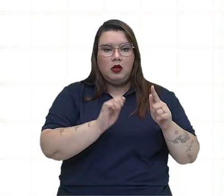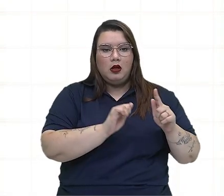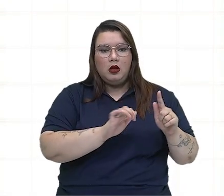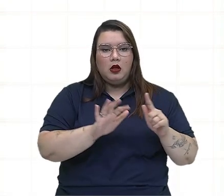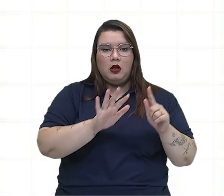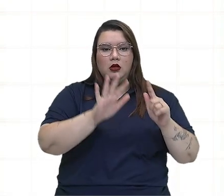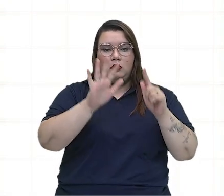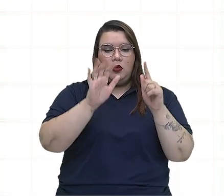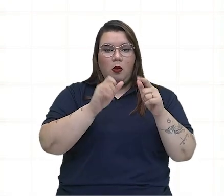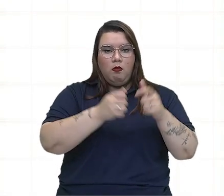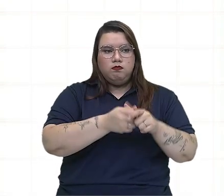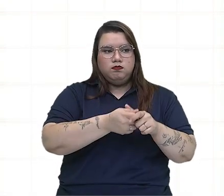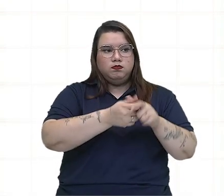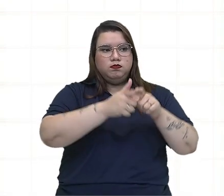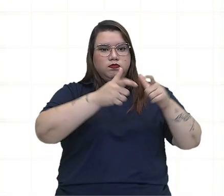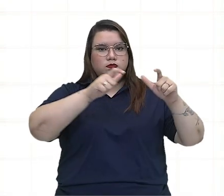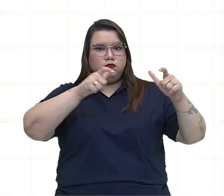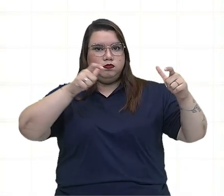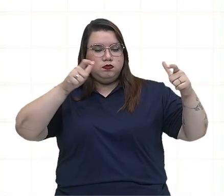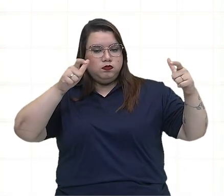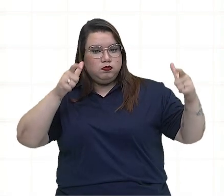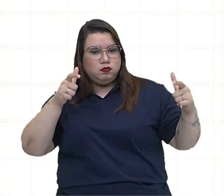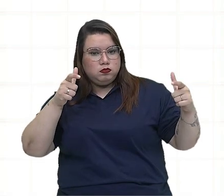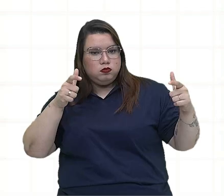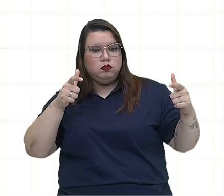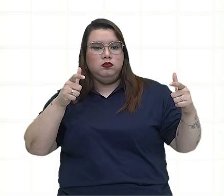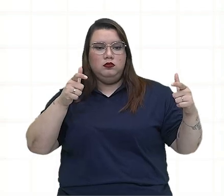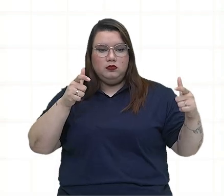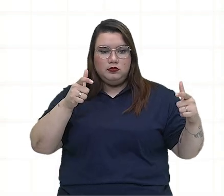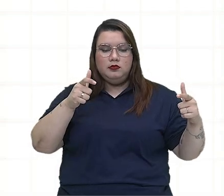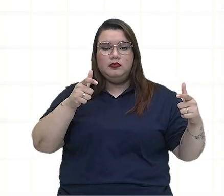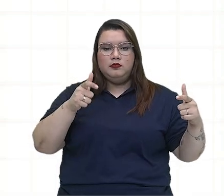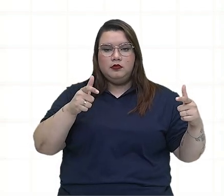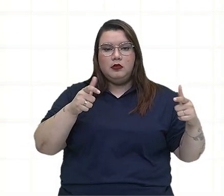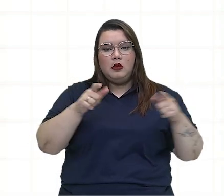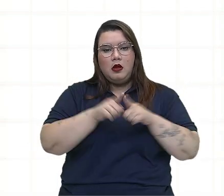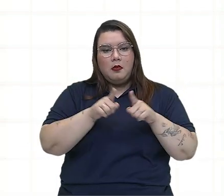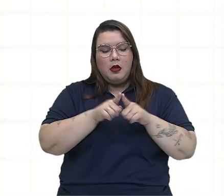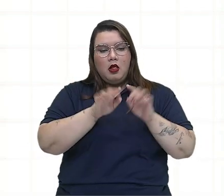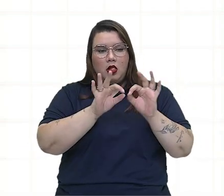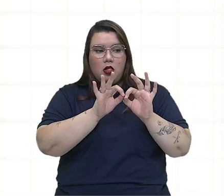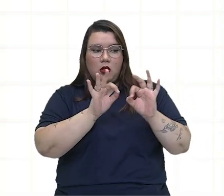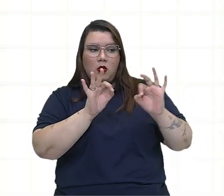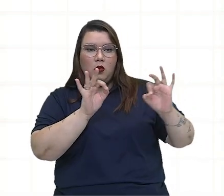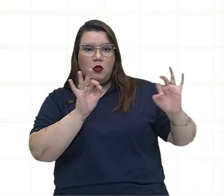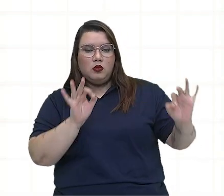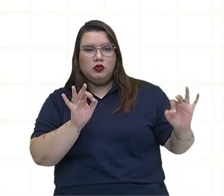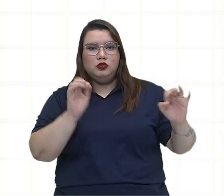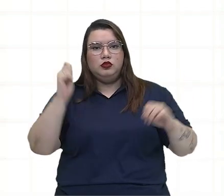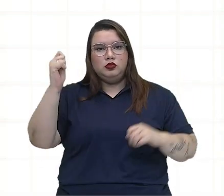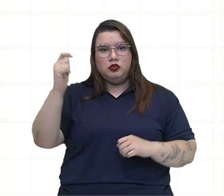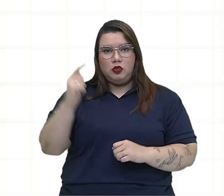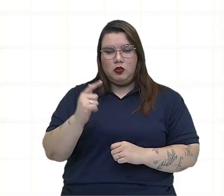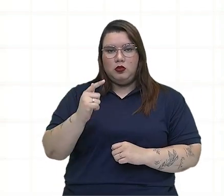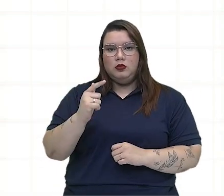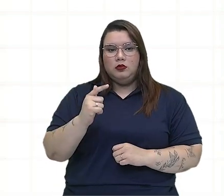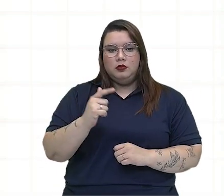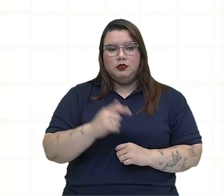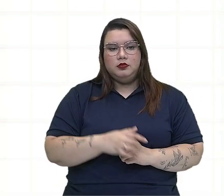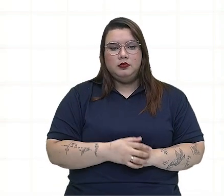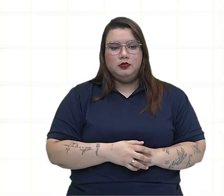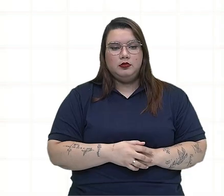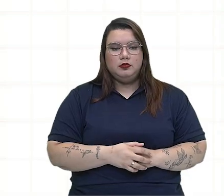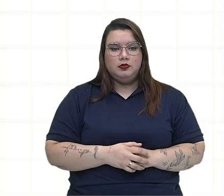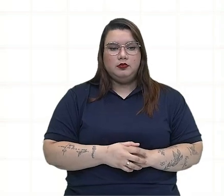são gasosos, e como vocês podem ver, eles são bem maiores. No entanto, também estão mais distantes